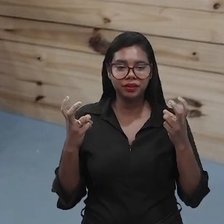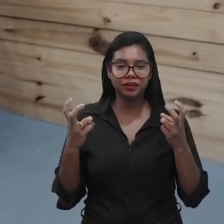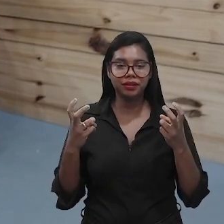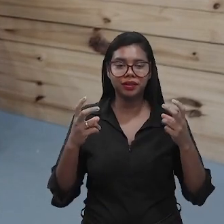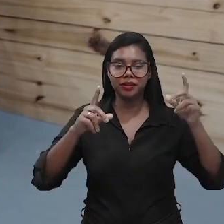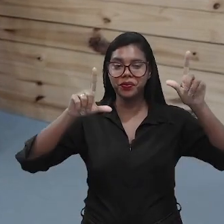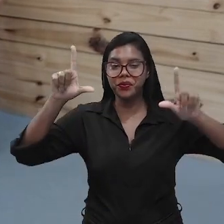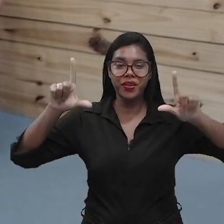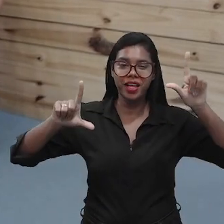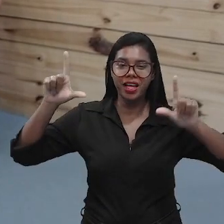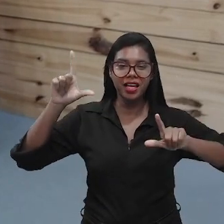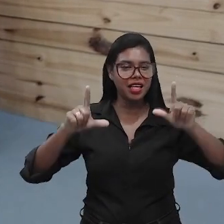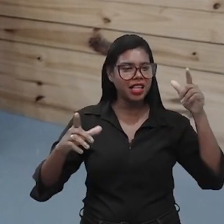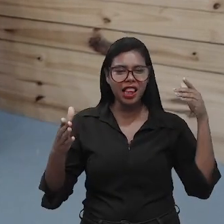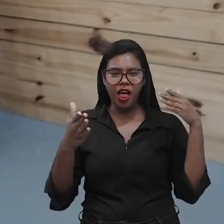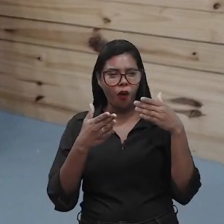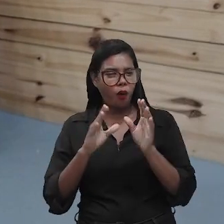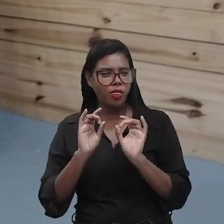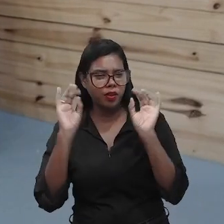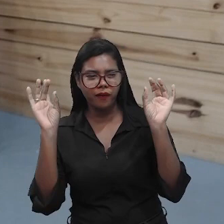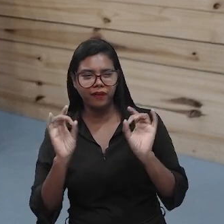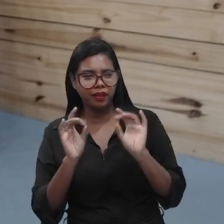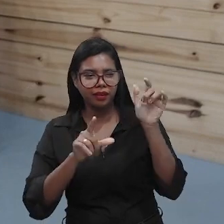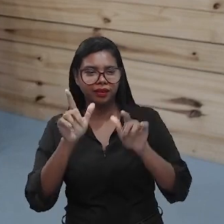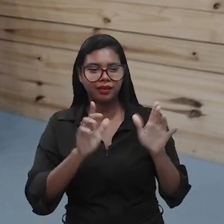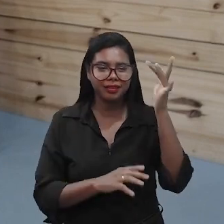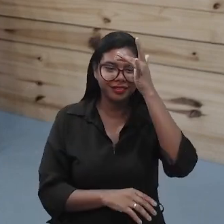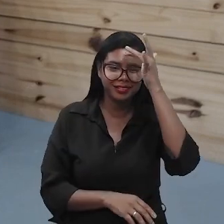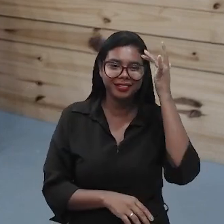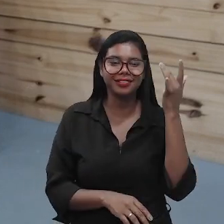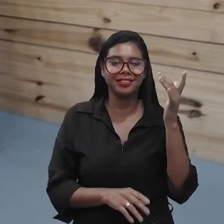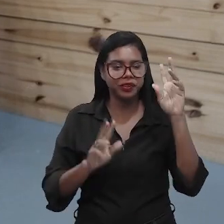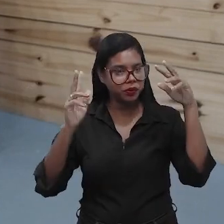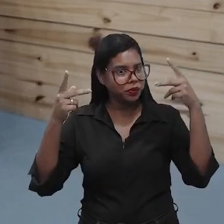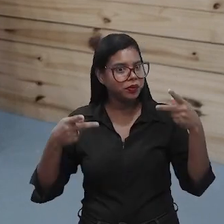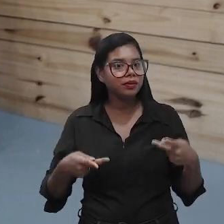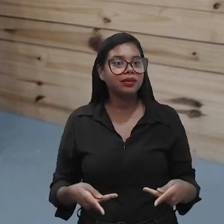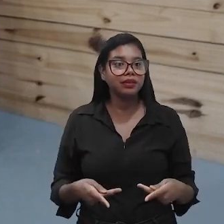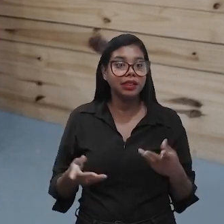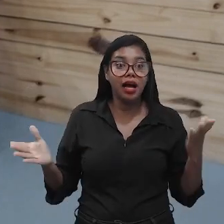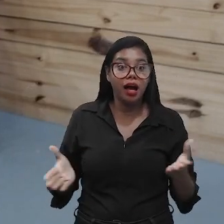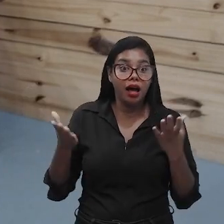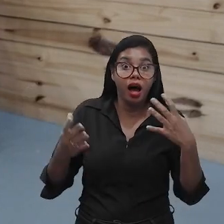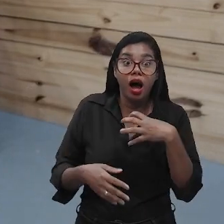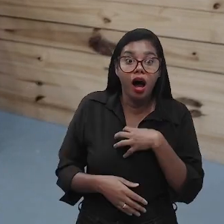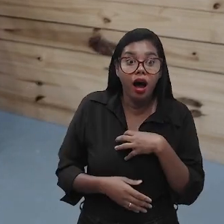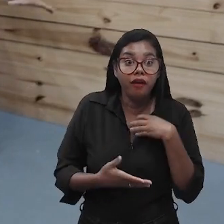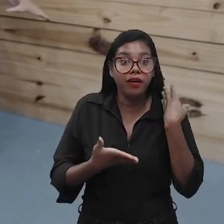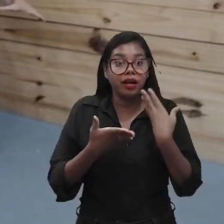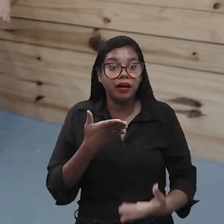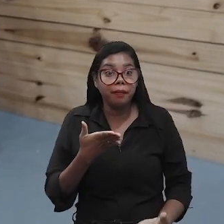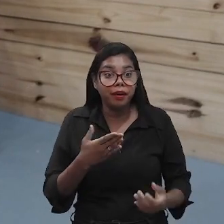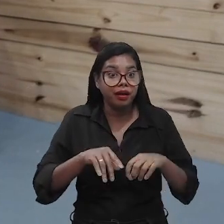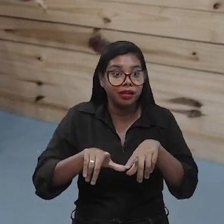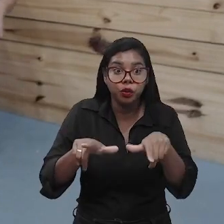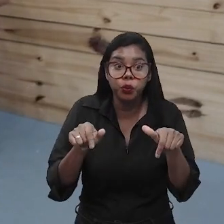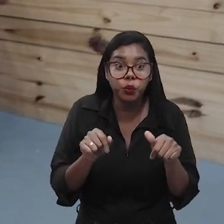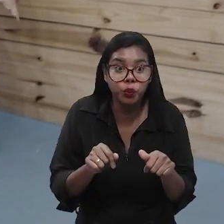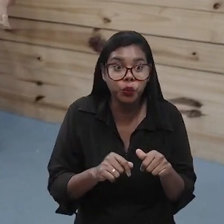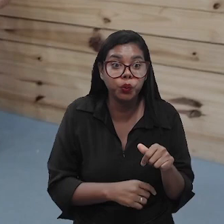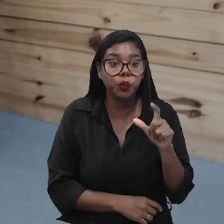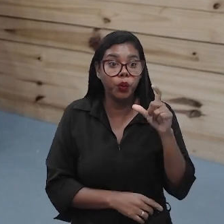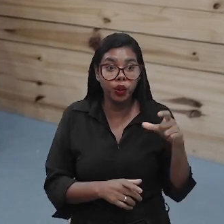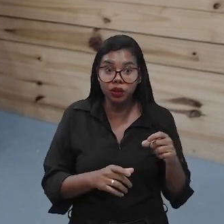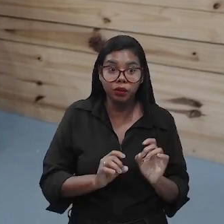Últimas unidades, as pessoas, por algum motivo, o ser humano é movido pelo sentido da escassez. Se tem pouca coisa, não, tem que ter, tem que ir agora porque